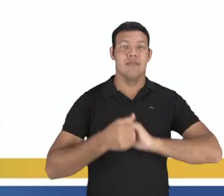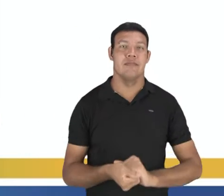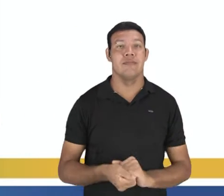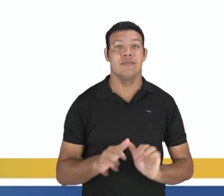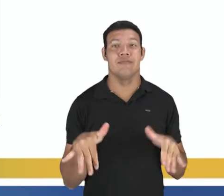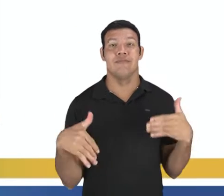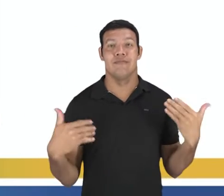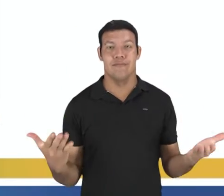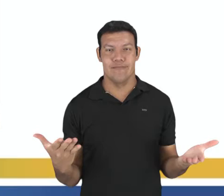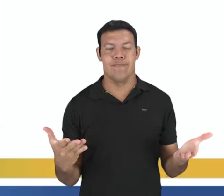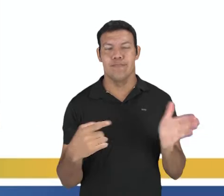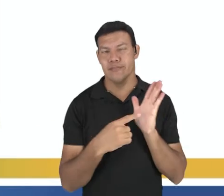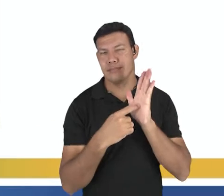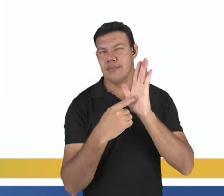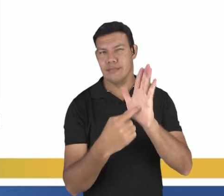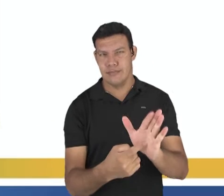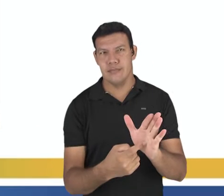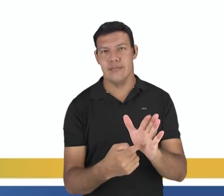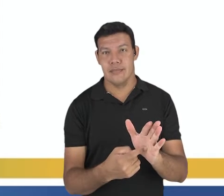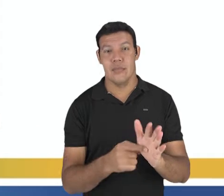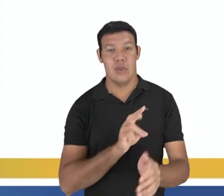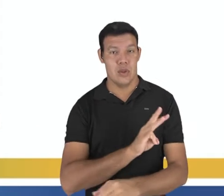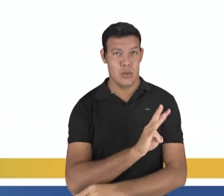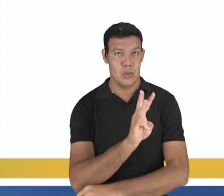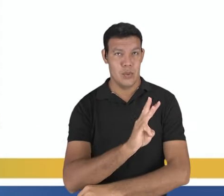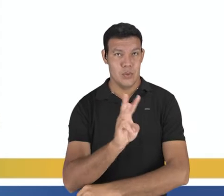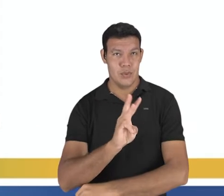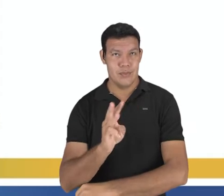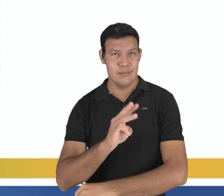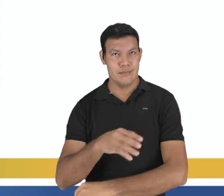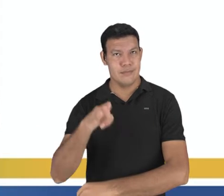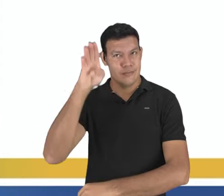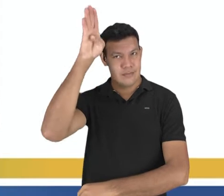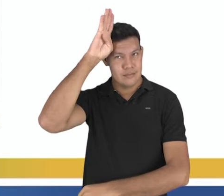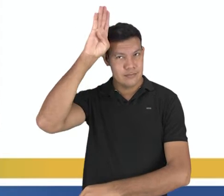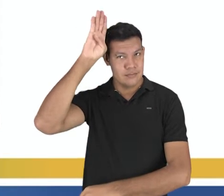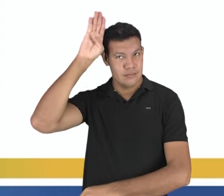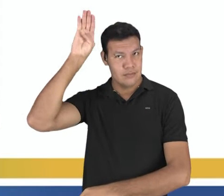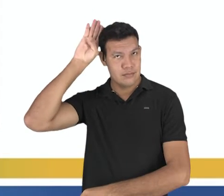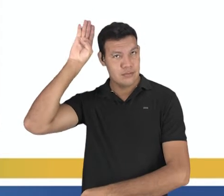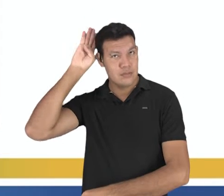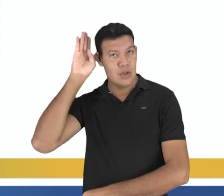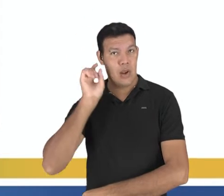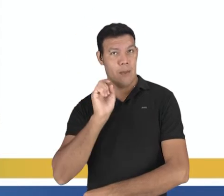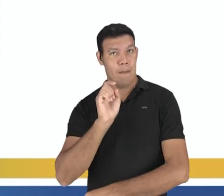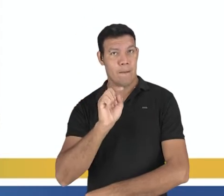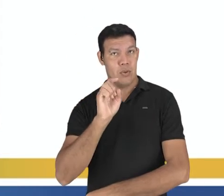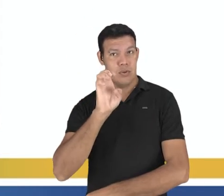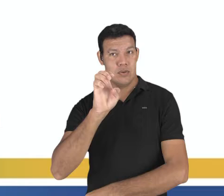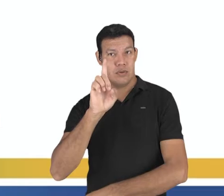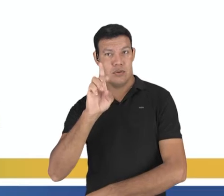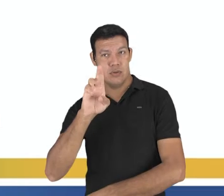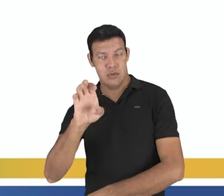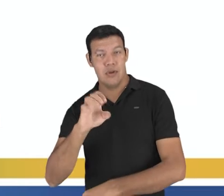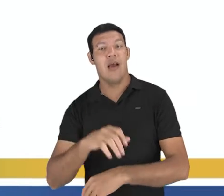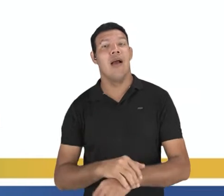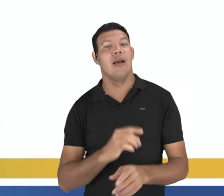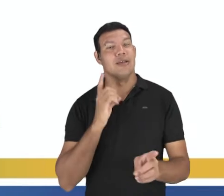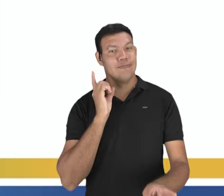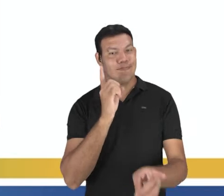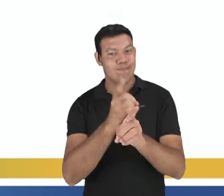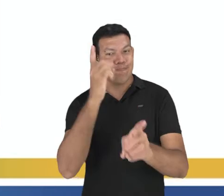E aí eu também trouxe outro site, que é o academia.edu. Nesse site você vai encontrar